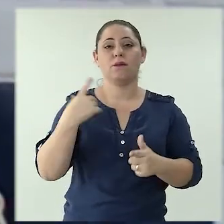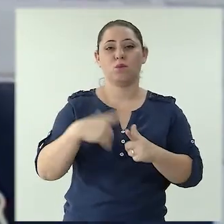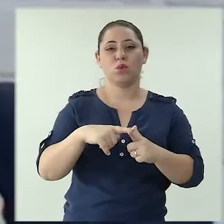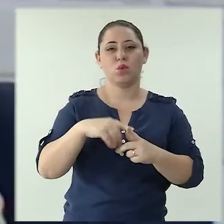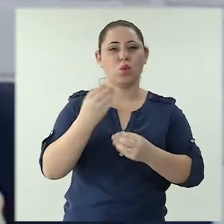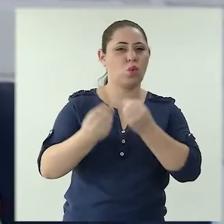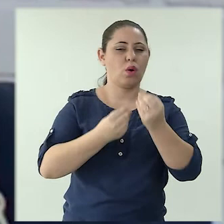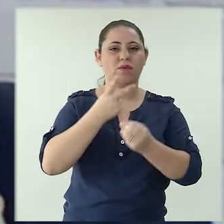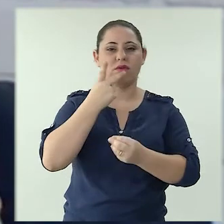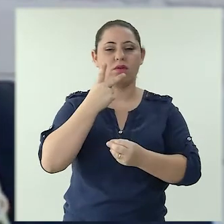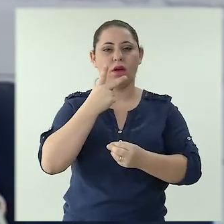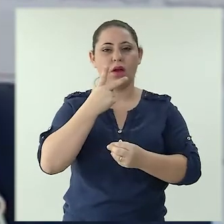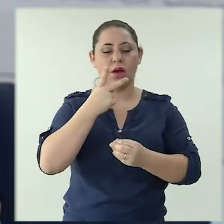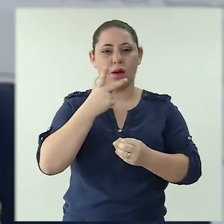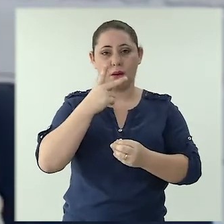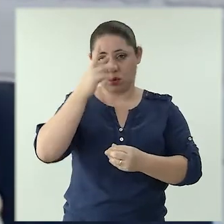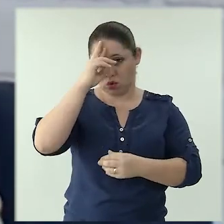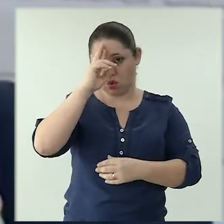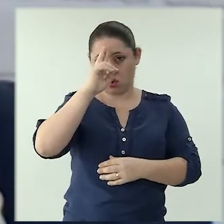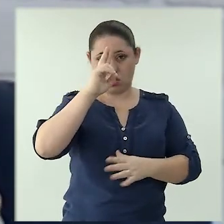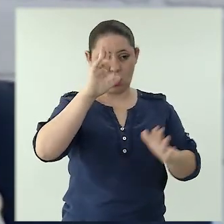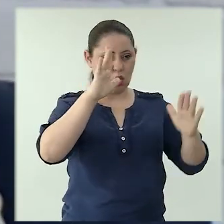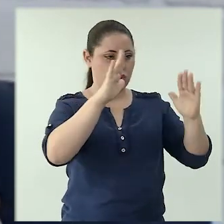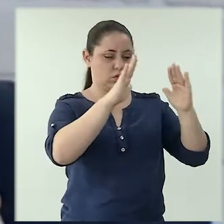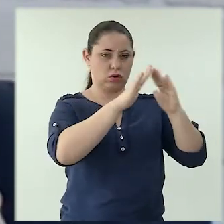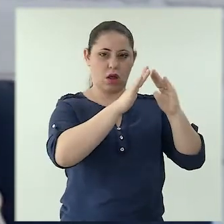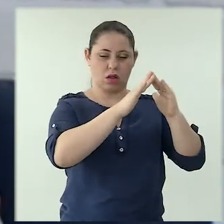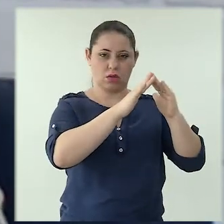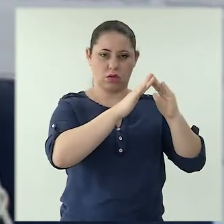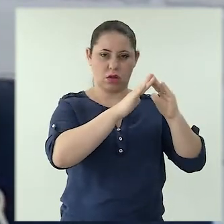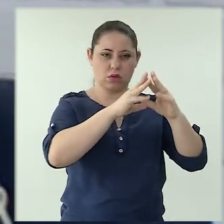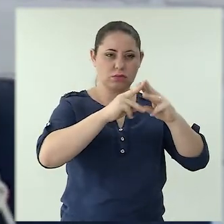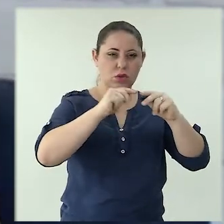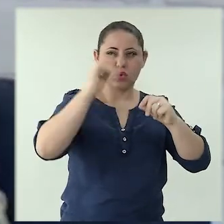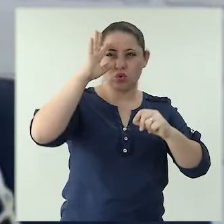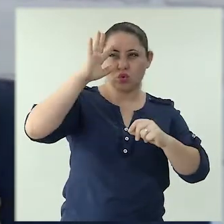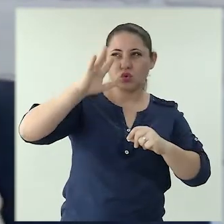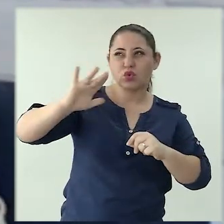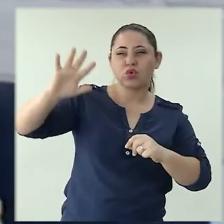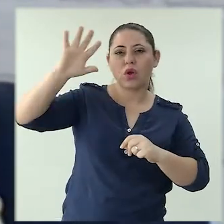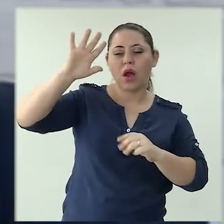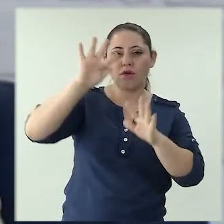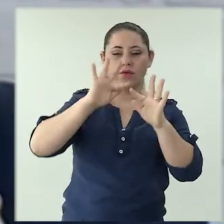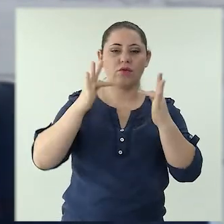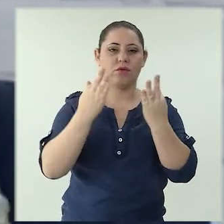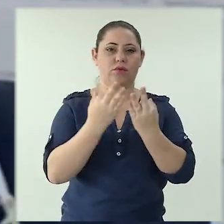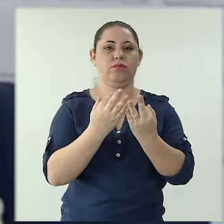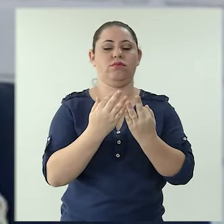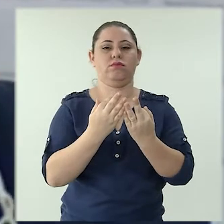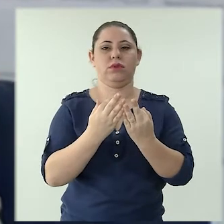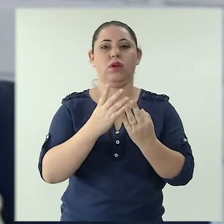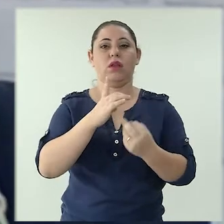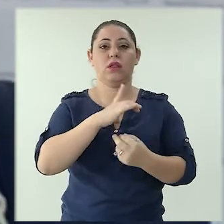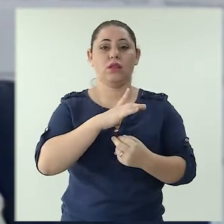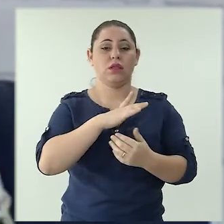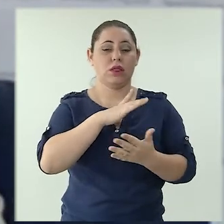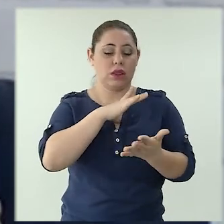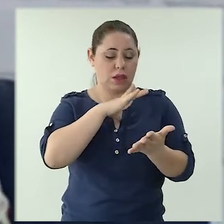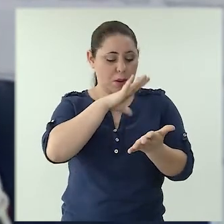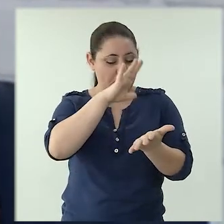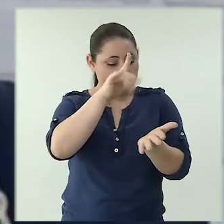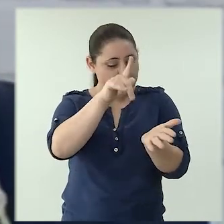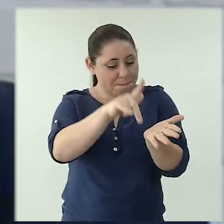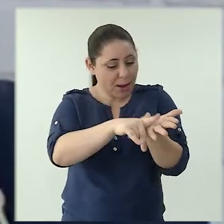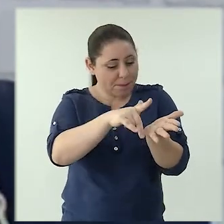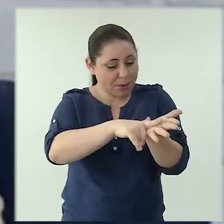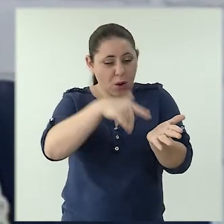como você disse, ter a propriedade aí é um dos sonhos, inclusive, das famílias brasileiras, né? Ter a